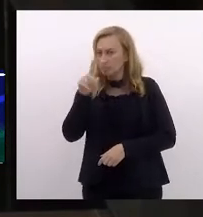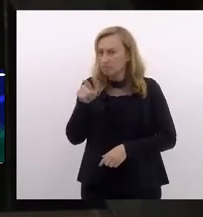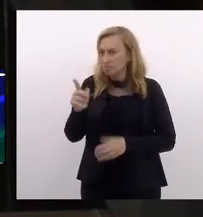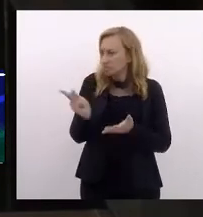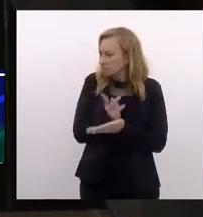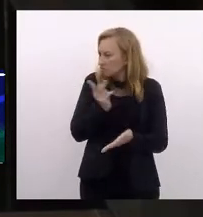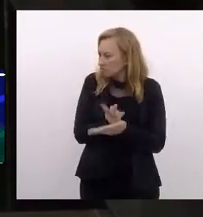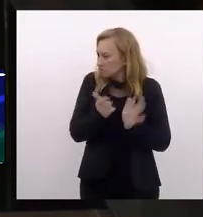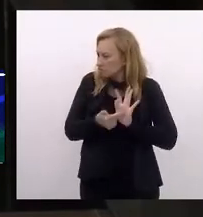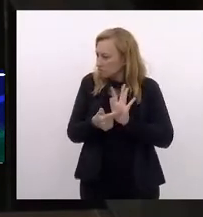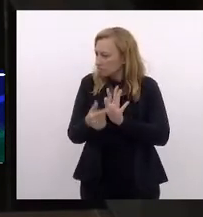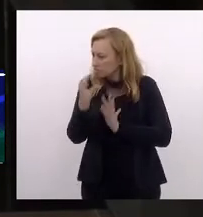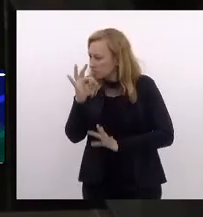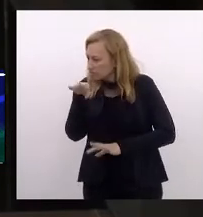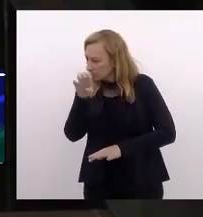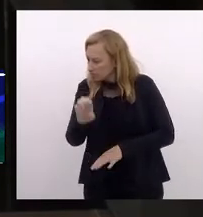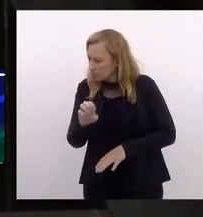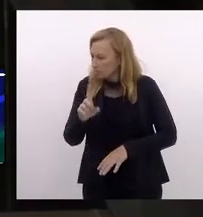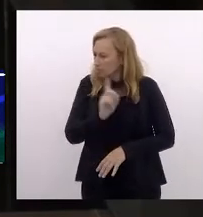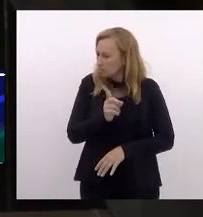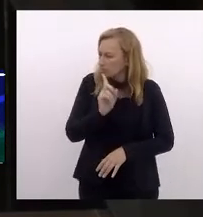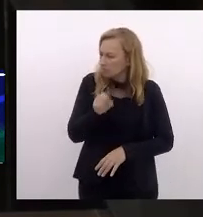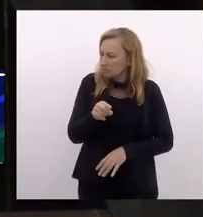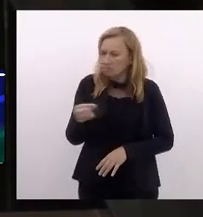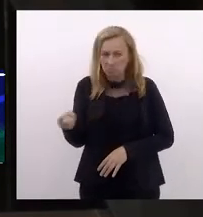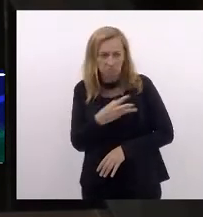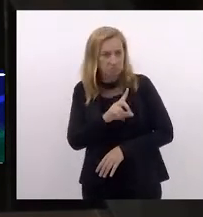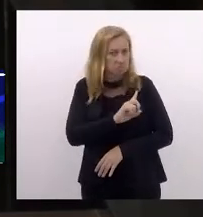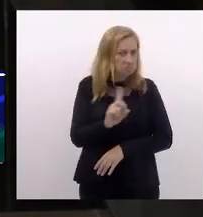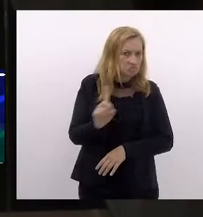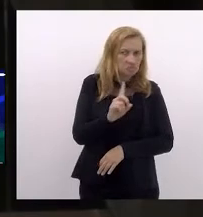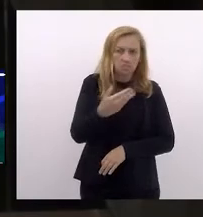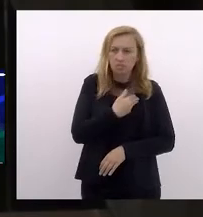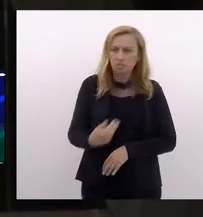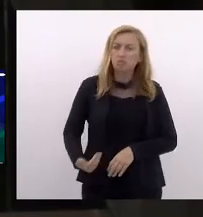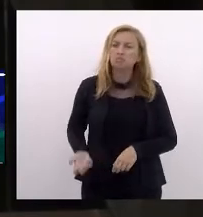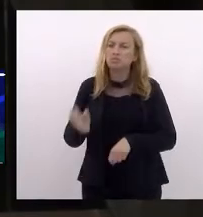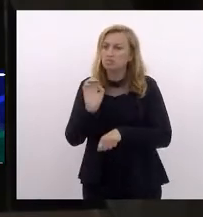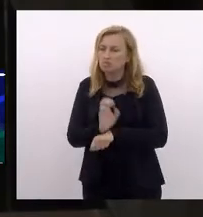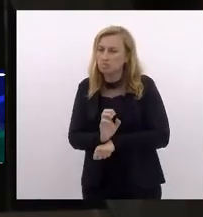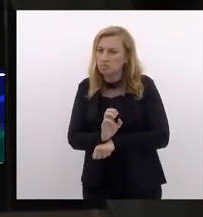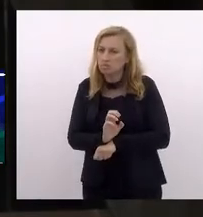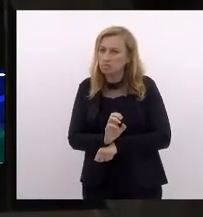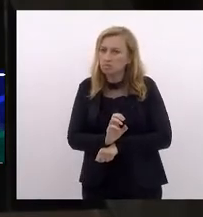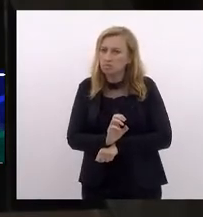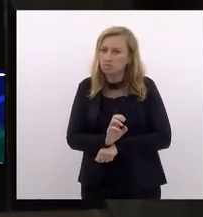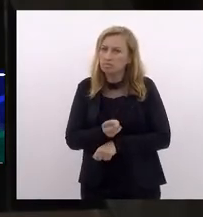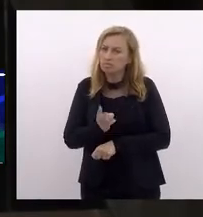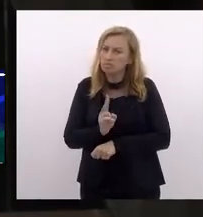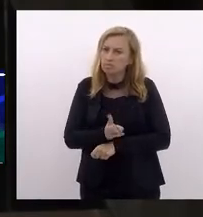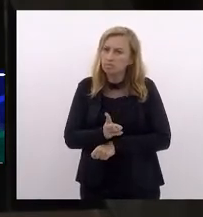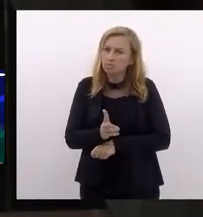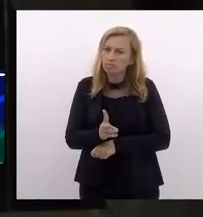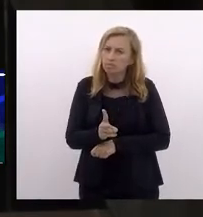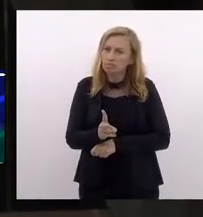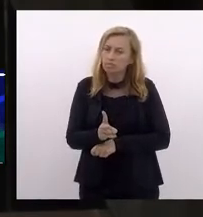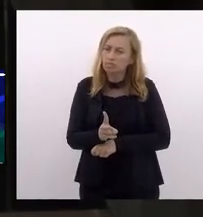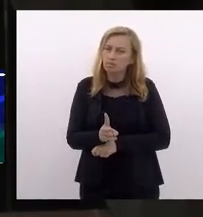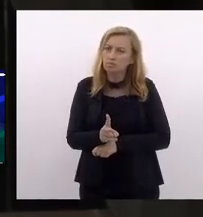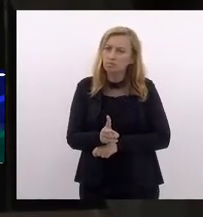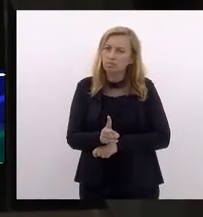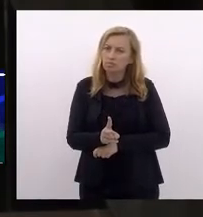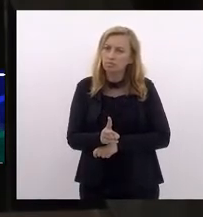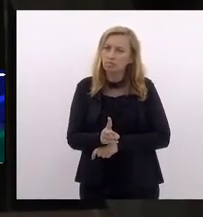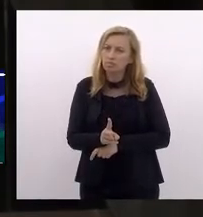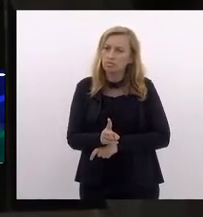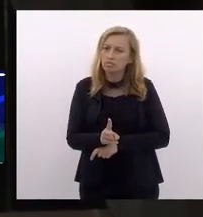regularidades apontadas pelo TCU e não são novas o governo do estado né tem sido useiro